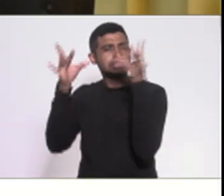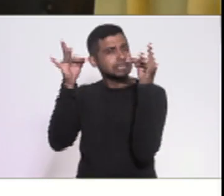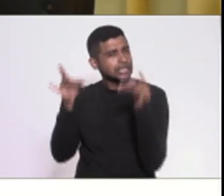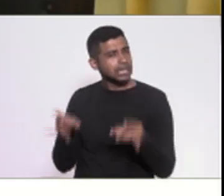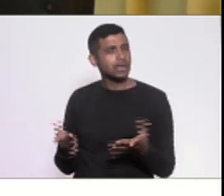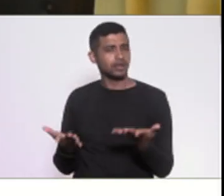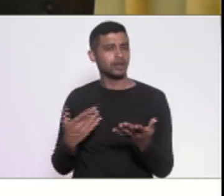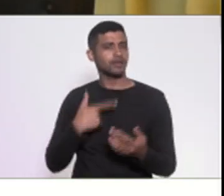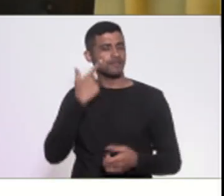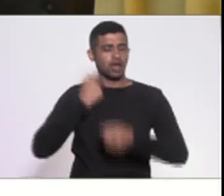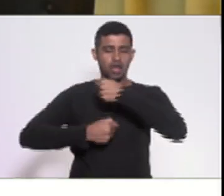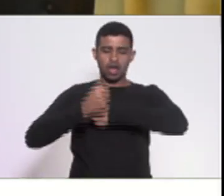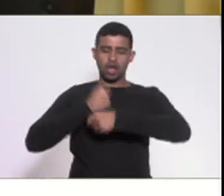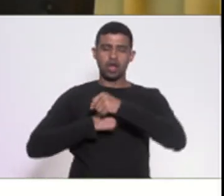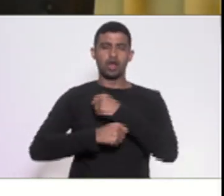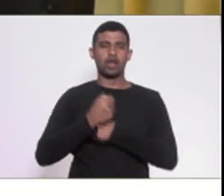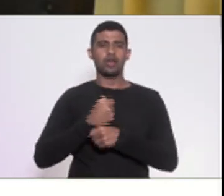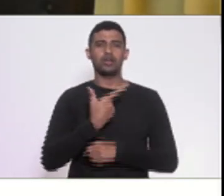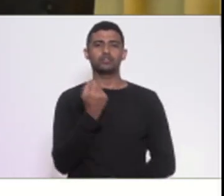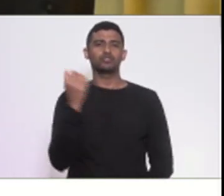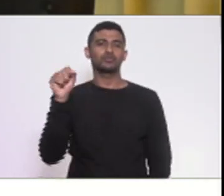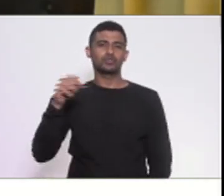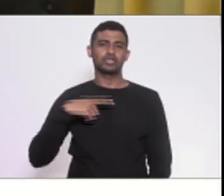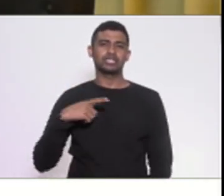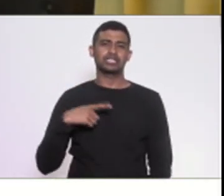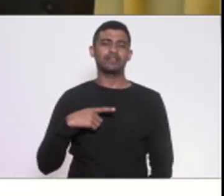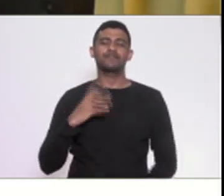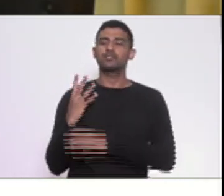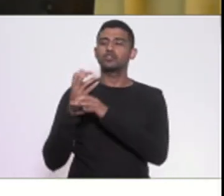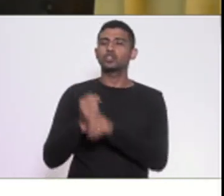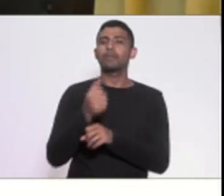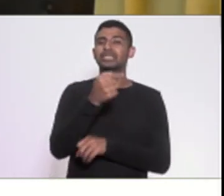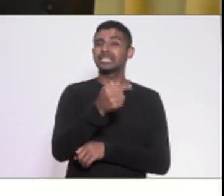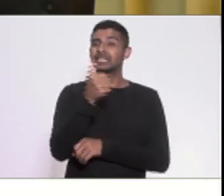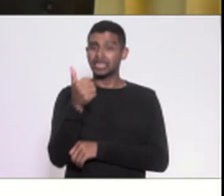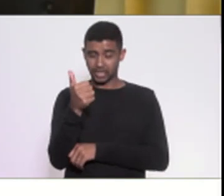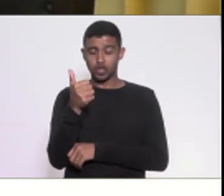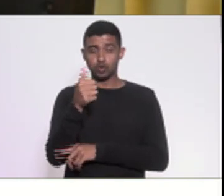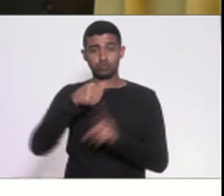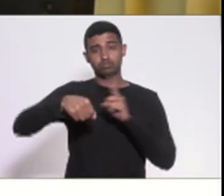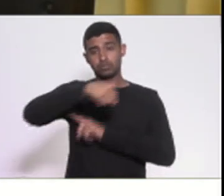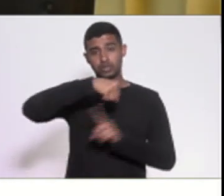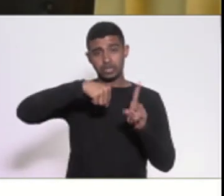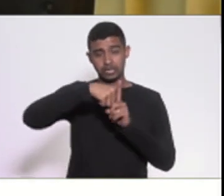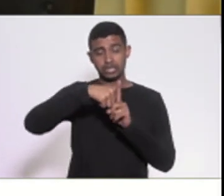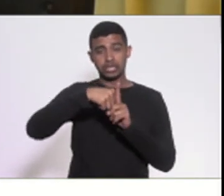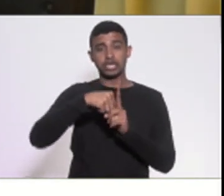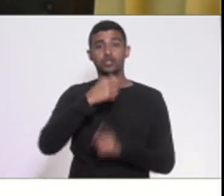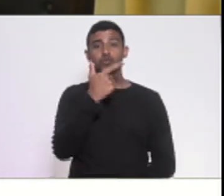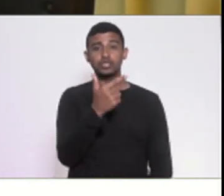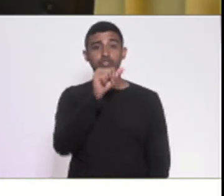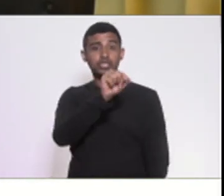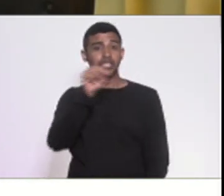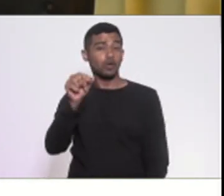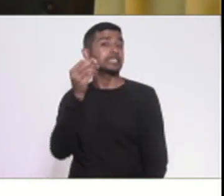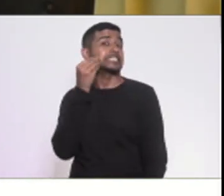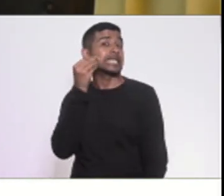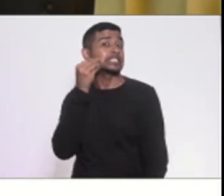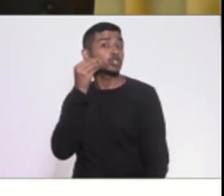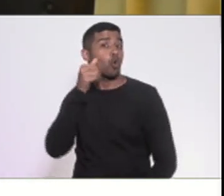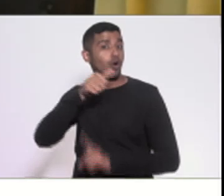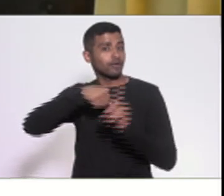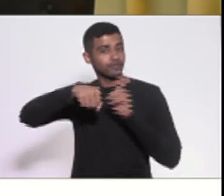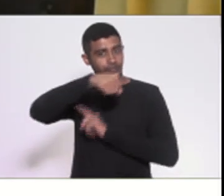Em 2018, tivemos 71 feminicídios e 288 tentativas de feminicídio. No